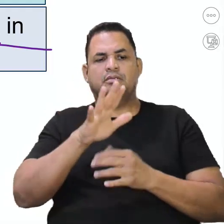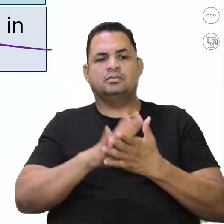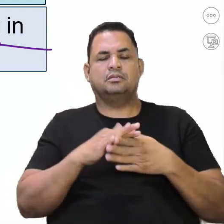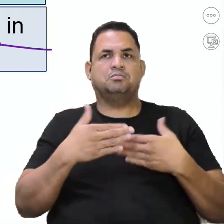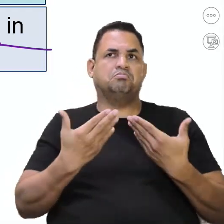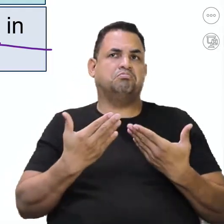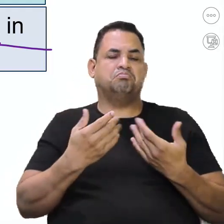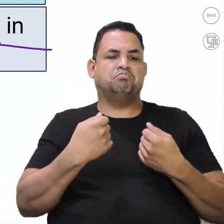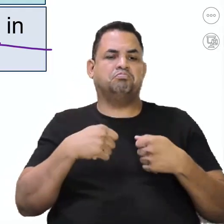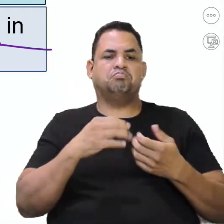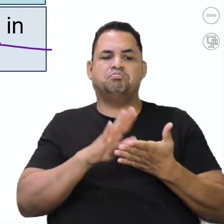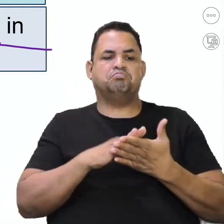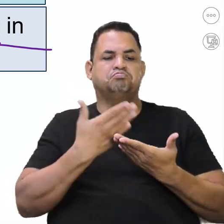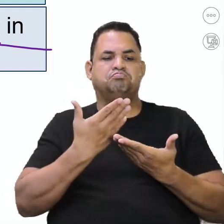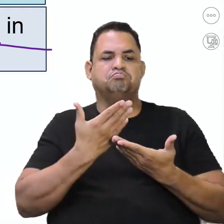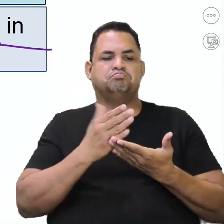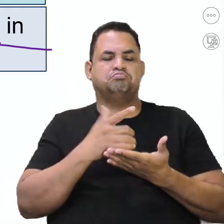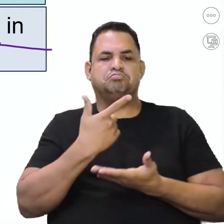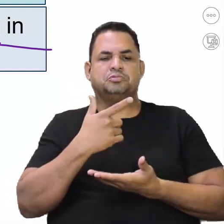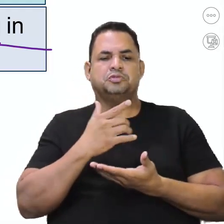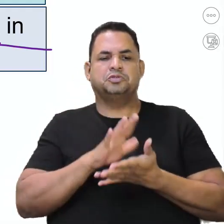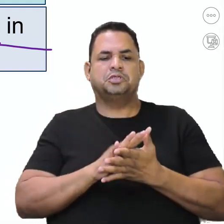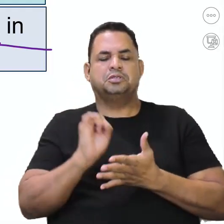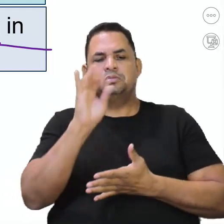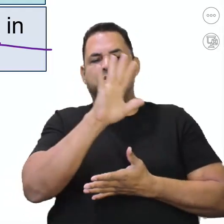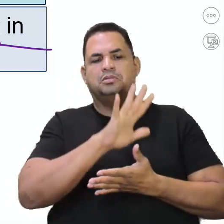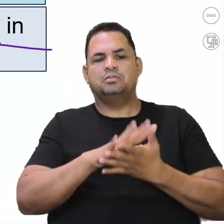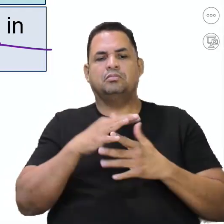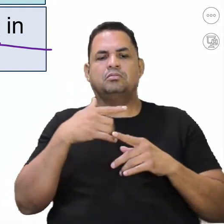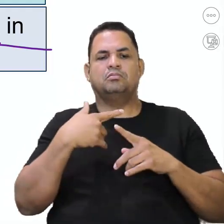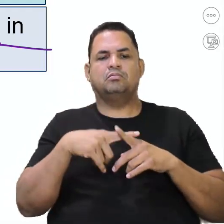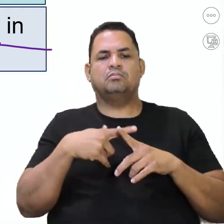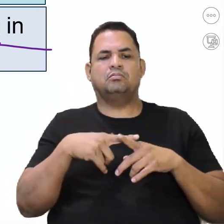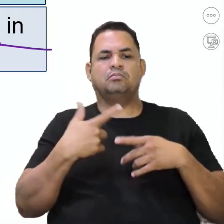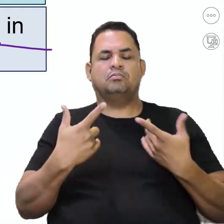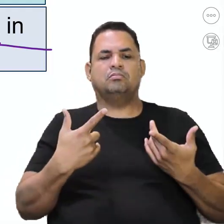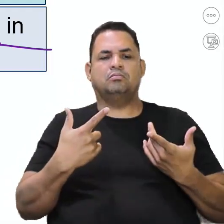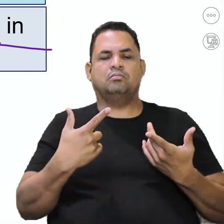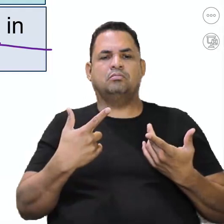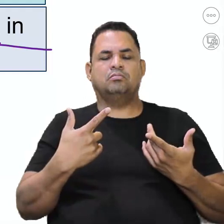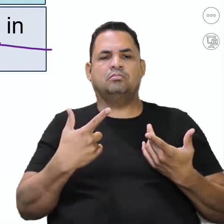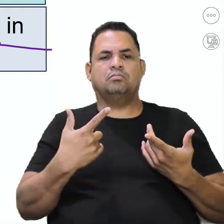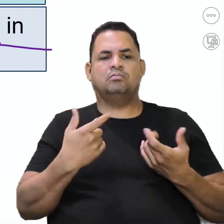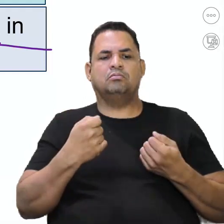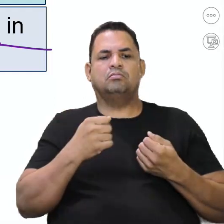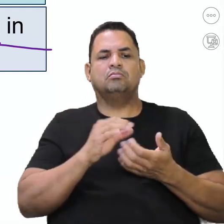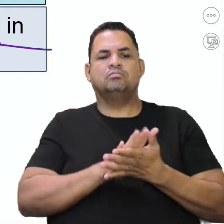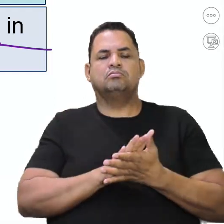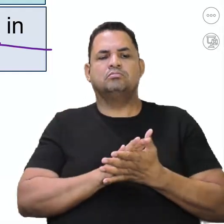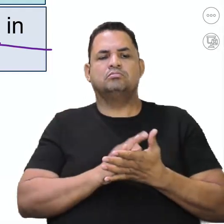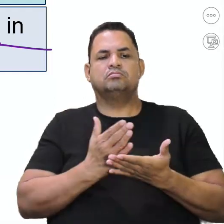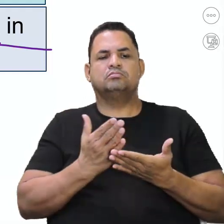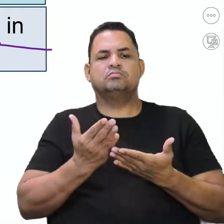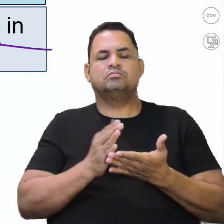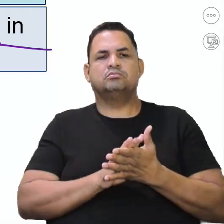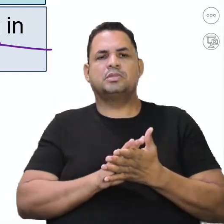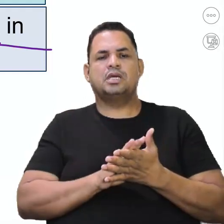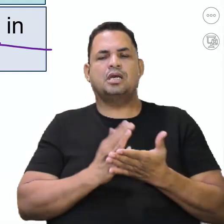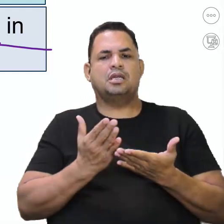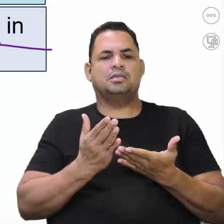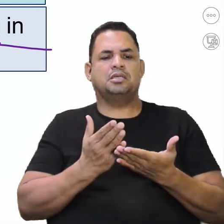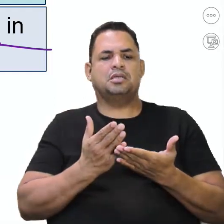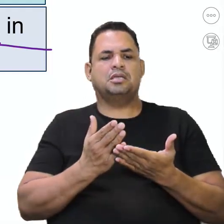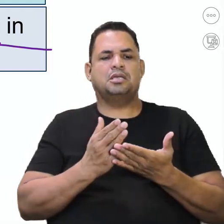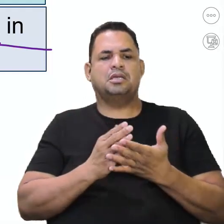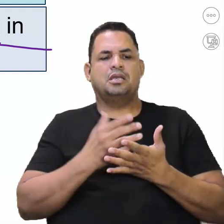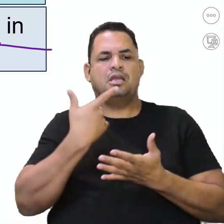dispensed. Ou elas podem ser dispensadas. Por quê? A Illustrated Story ela trabalha com a linguagem verbal e não